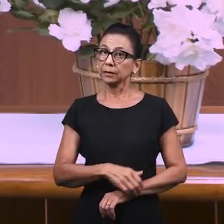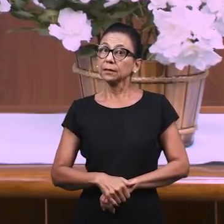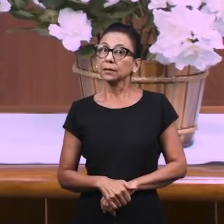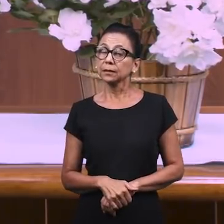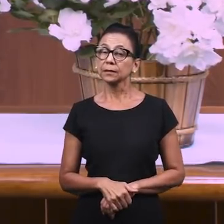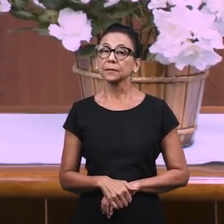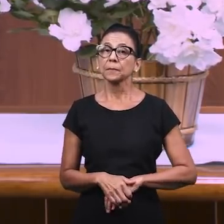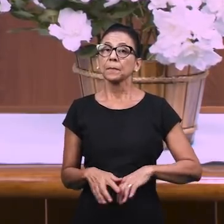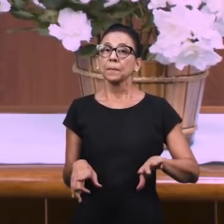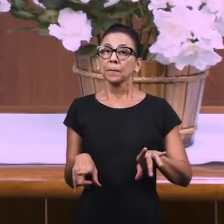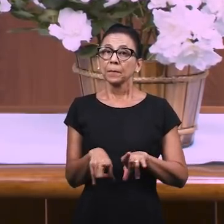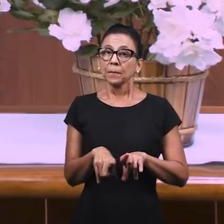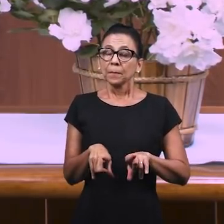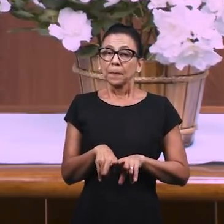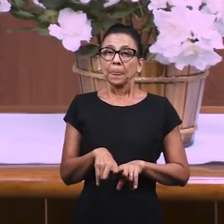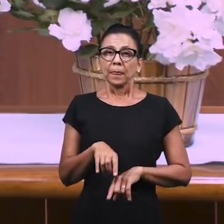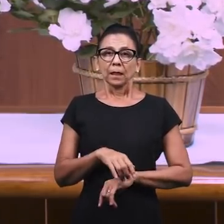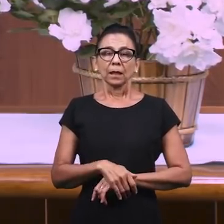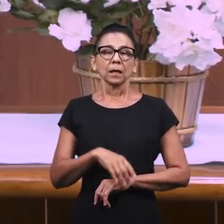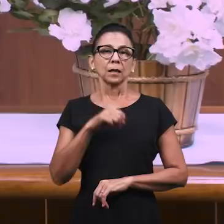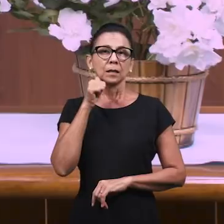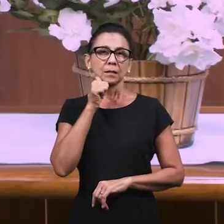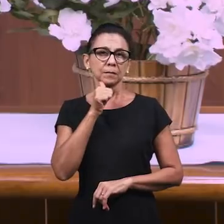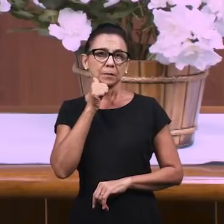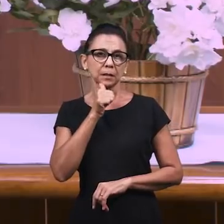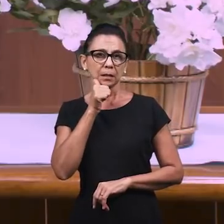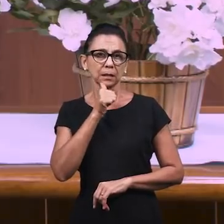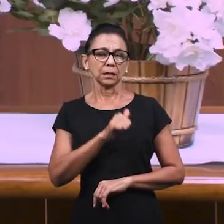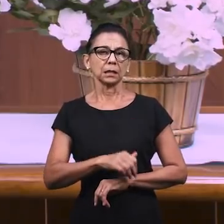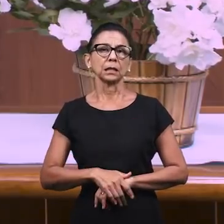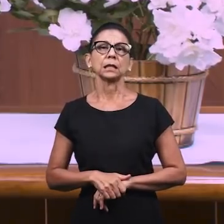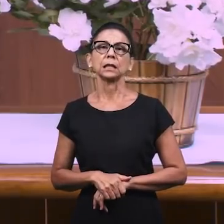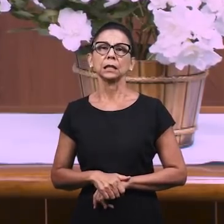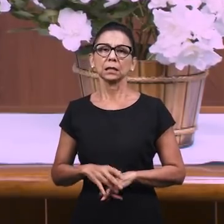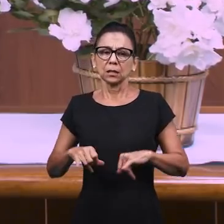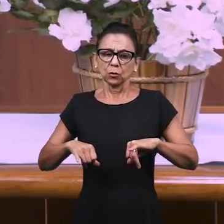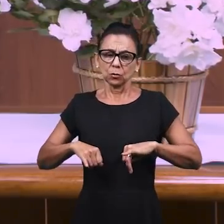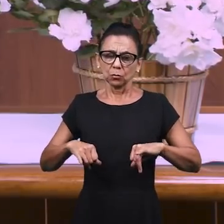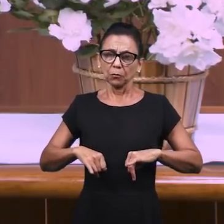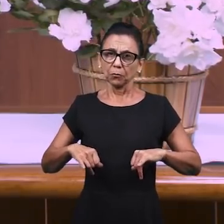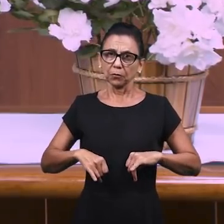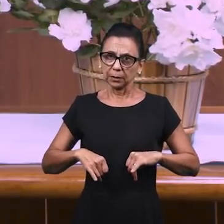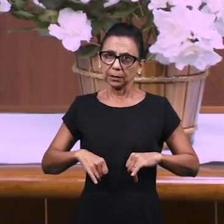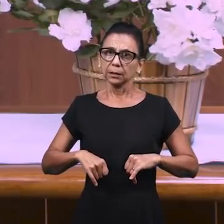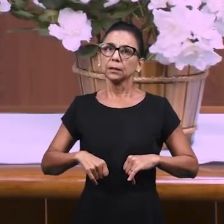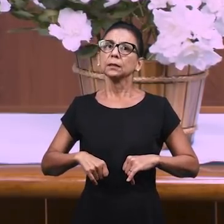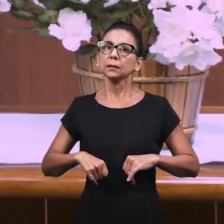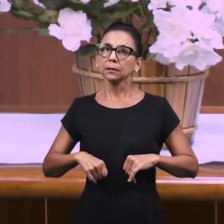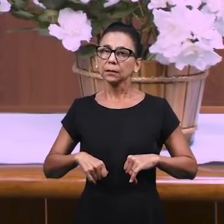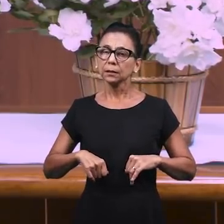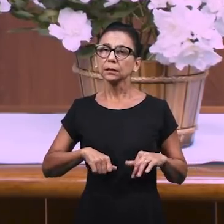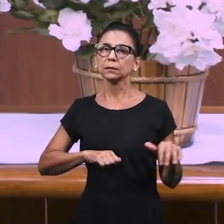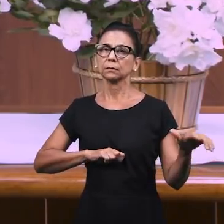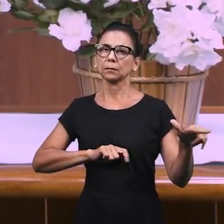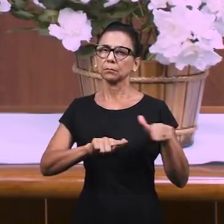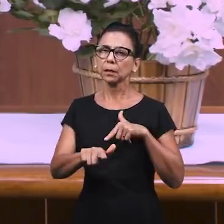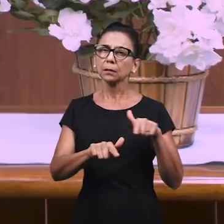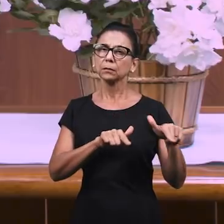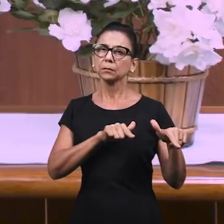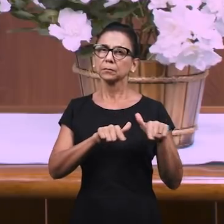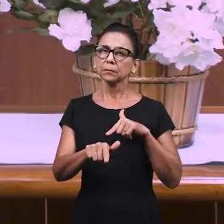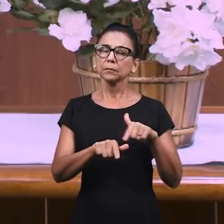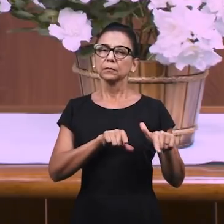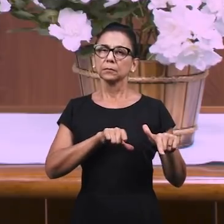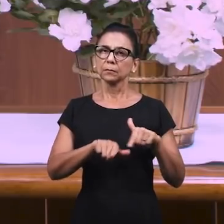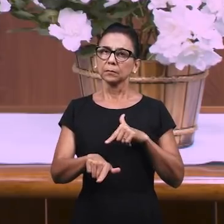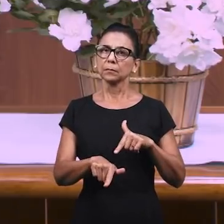meninas já sofridas pela vida, pelo trabalho, pelas labutas, pelo labutar da vida, mas